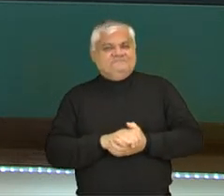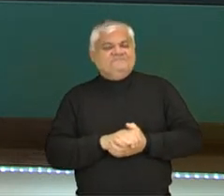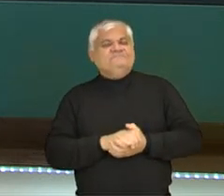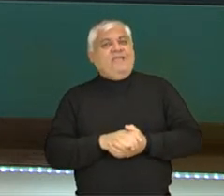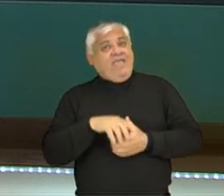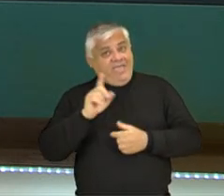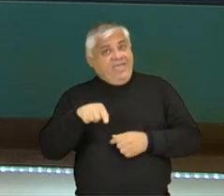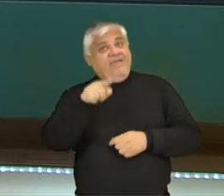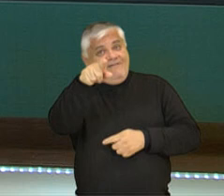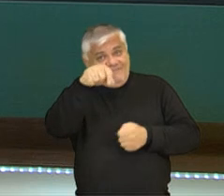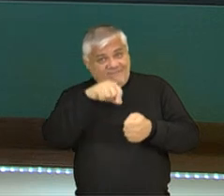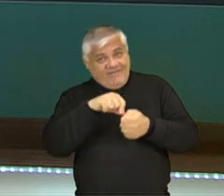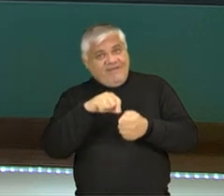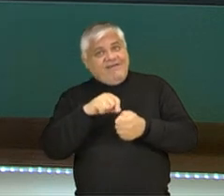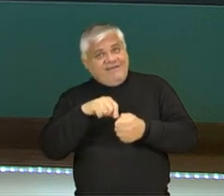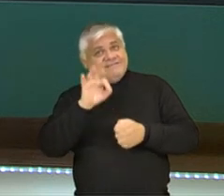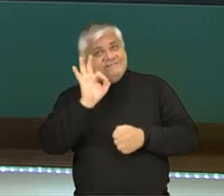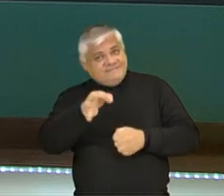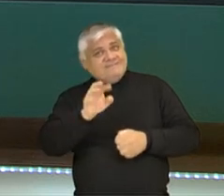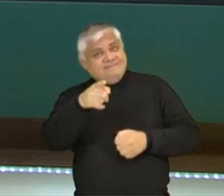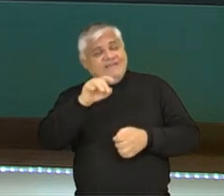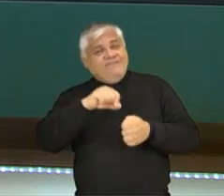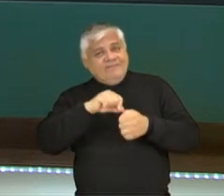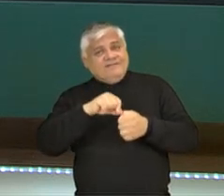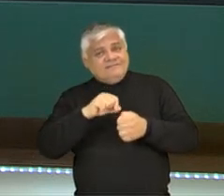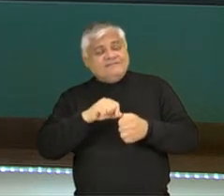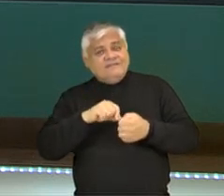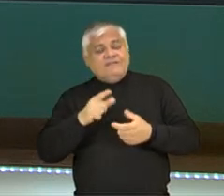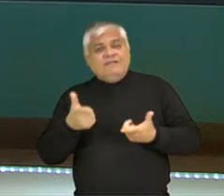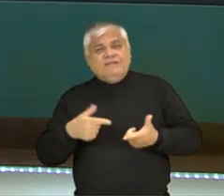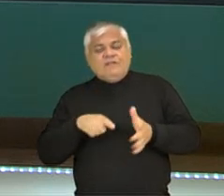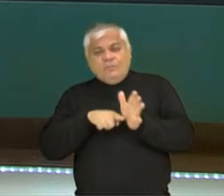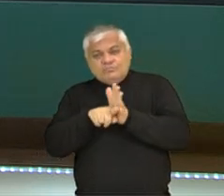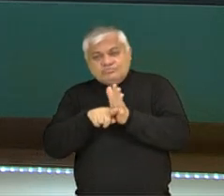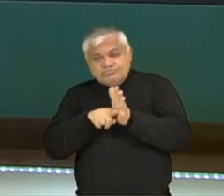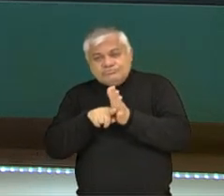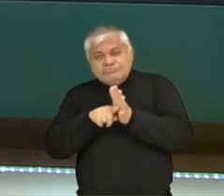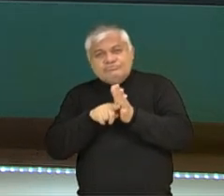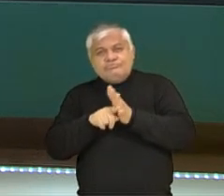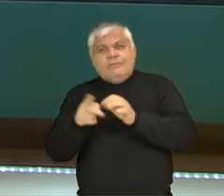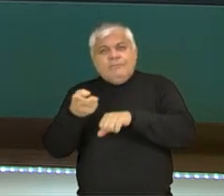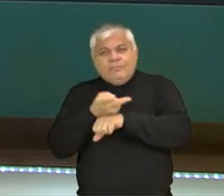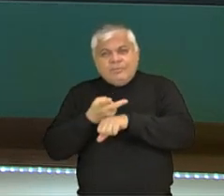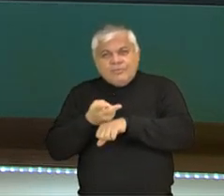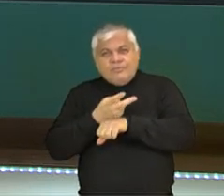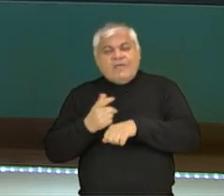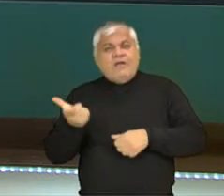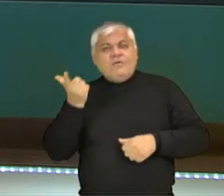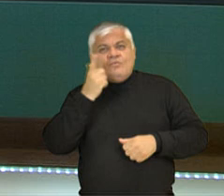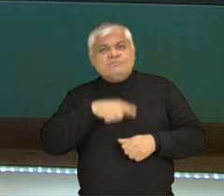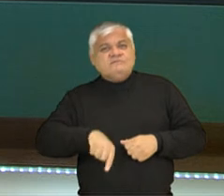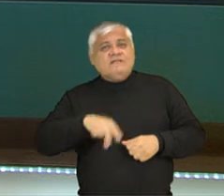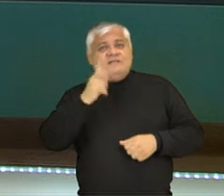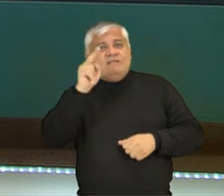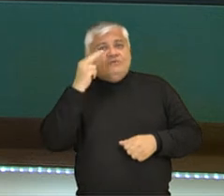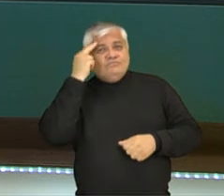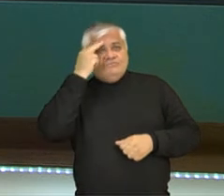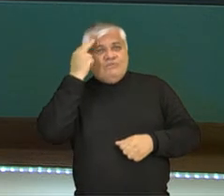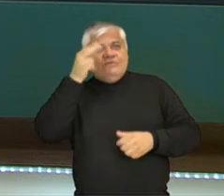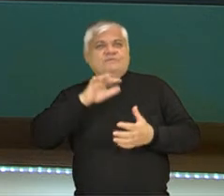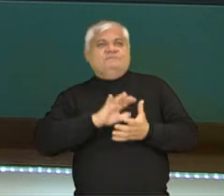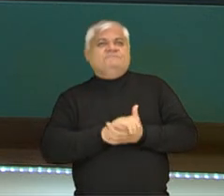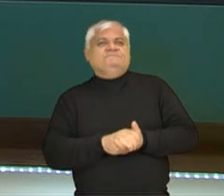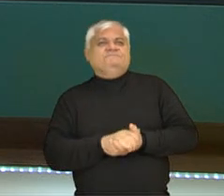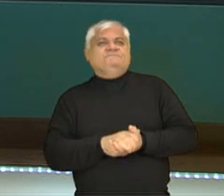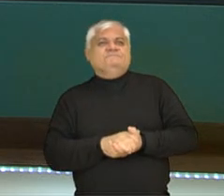isso que você tem que fazer. É isso que você tem que labutar para conquistar os seus sonhos, os seus objetivos.